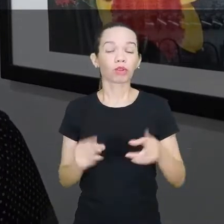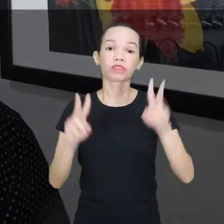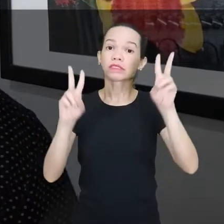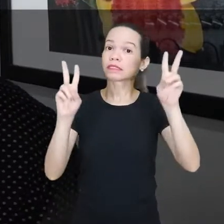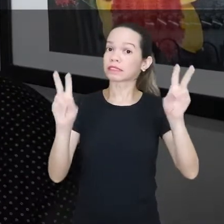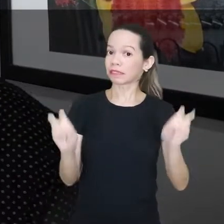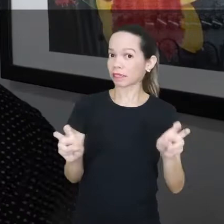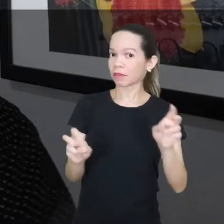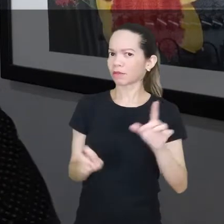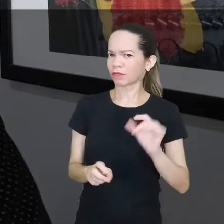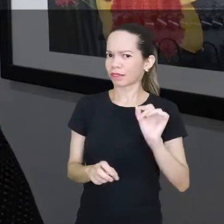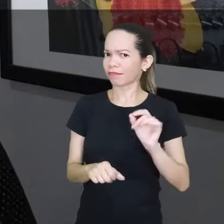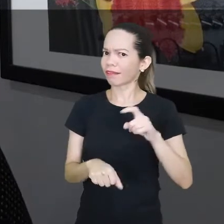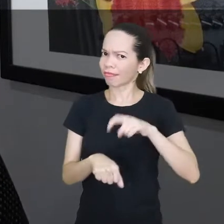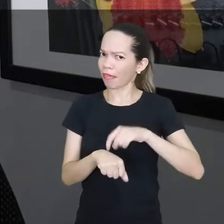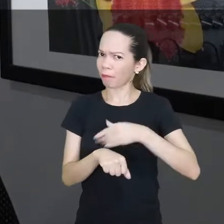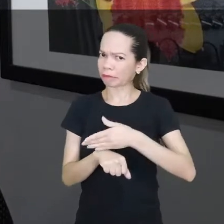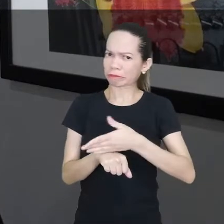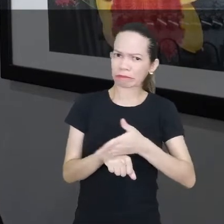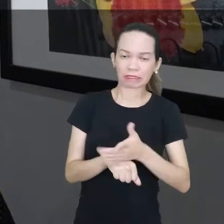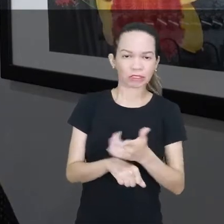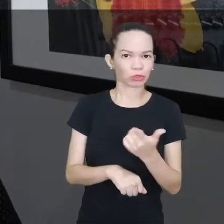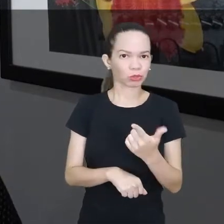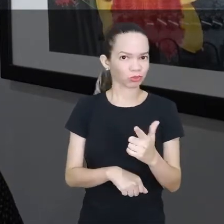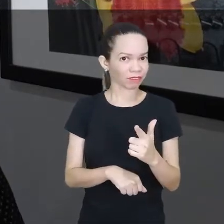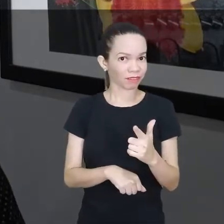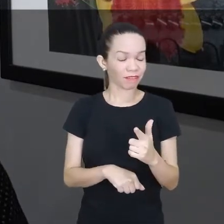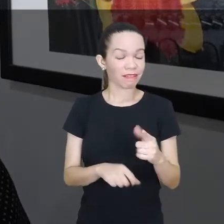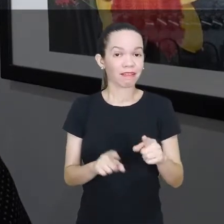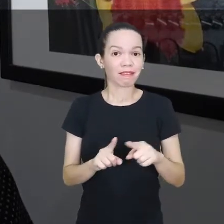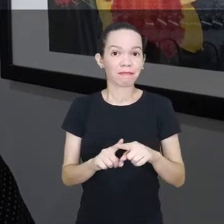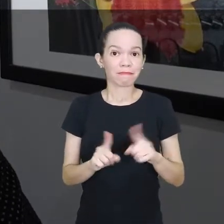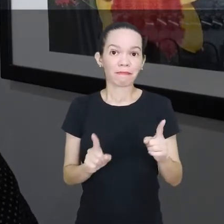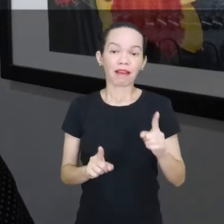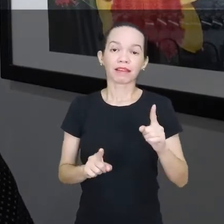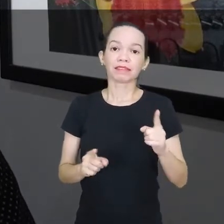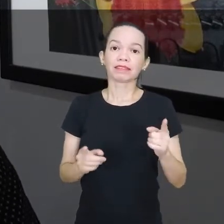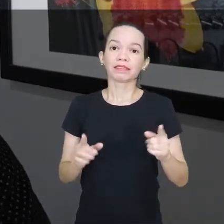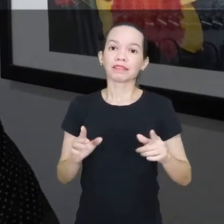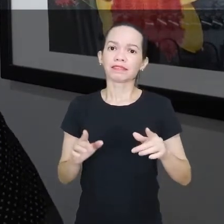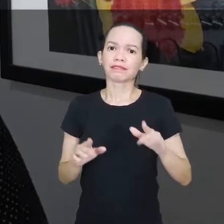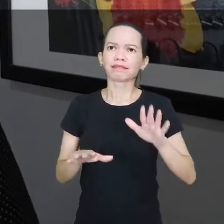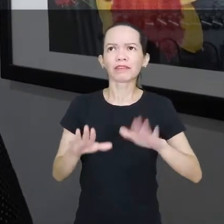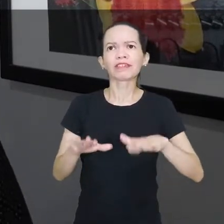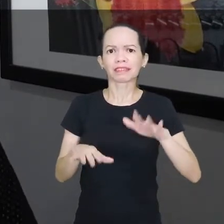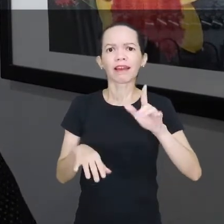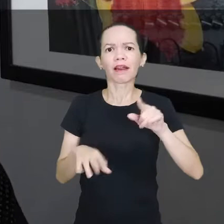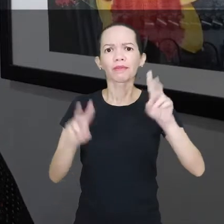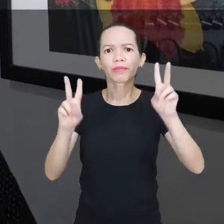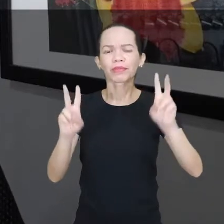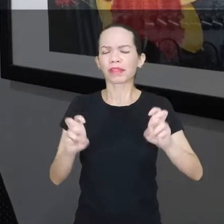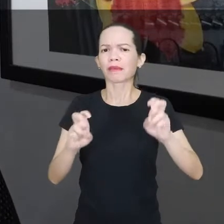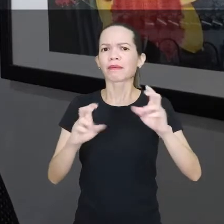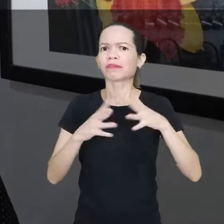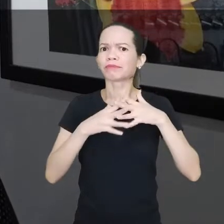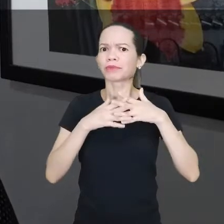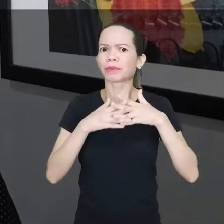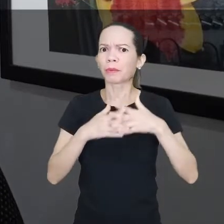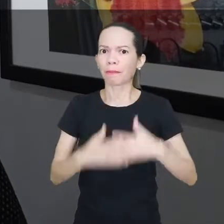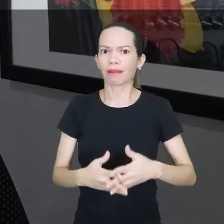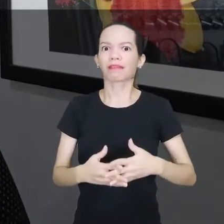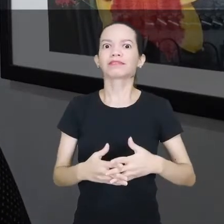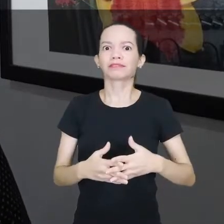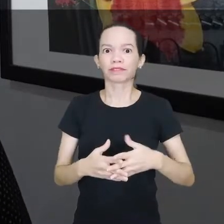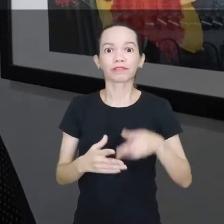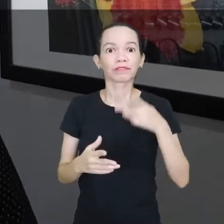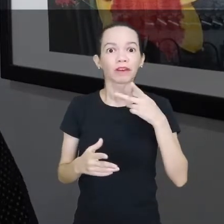tema hoje, queridos, a gente não tem tanto tempo assim, que talvez seja assim até complexo falar no tempo que nós estamos